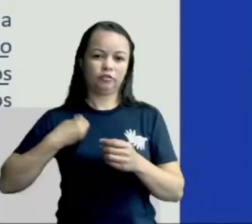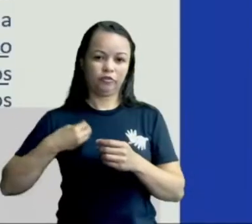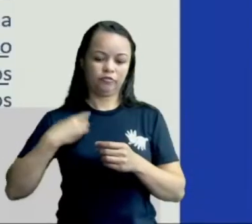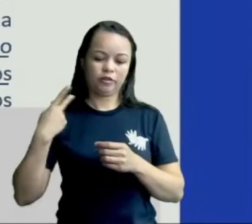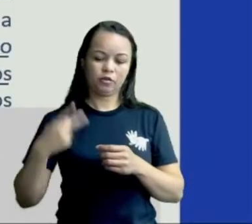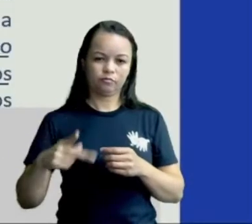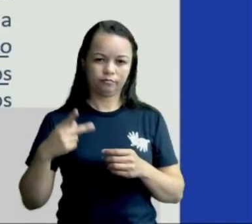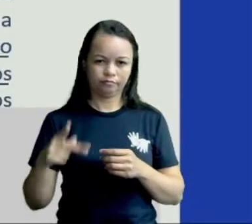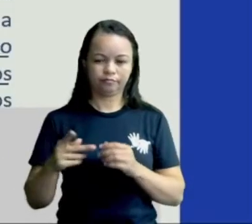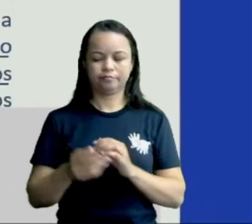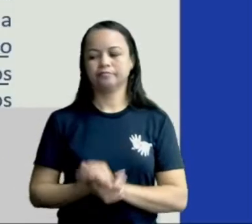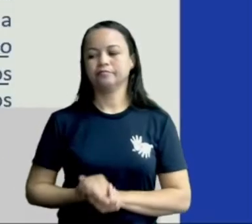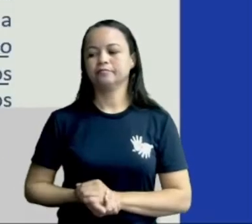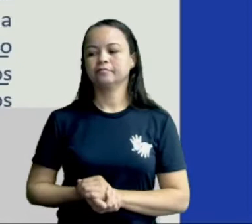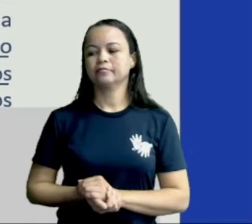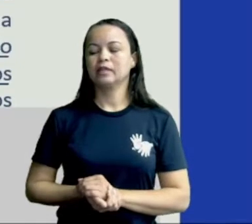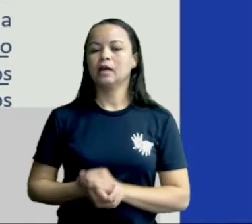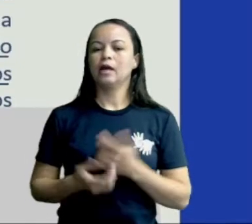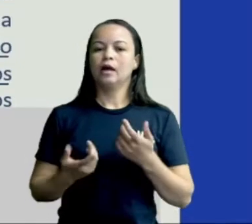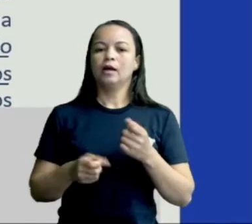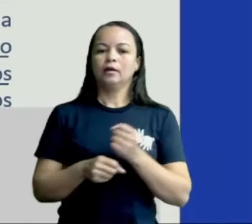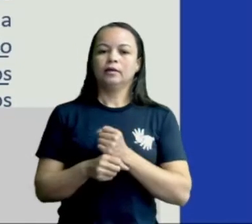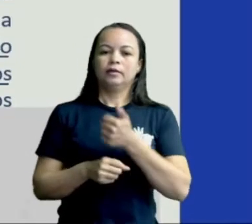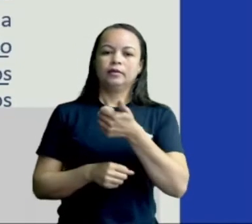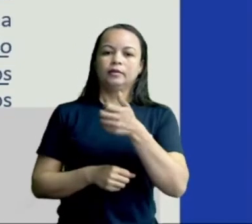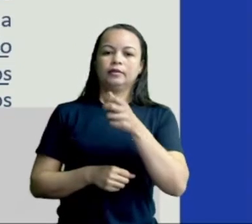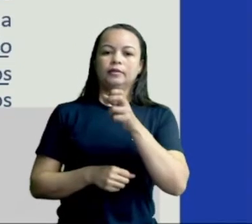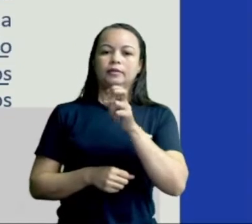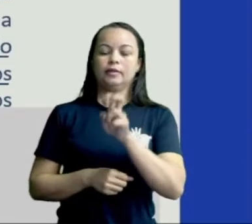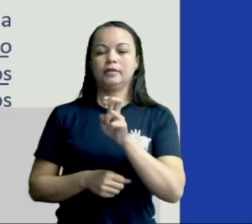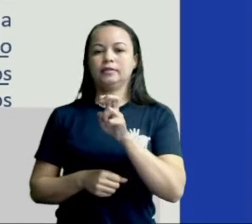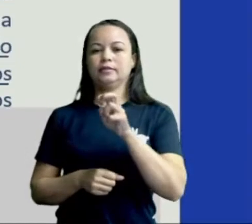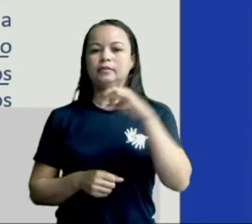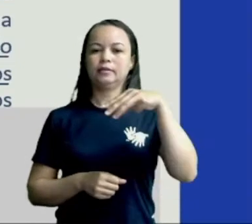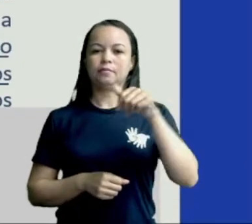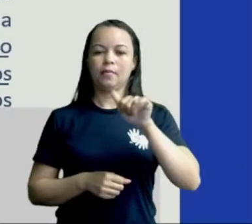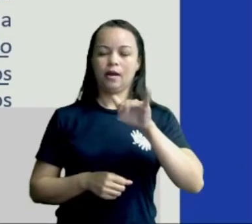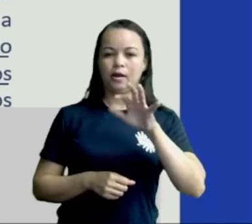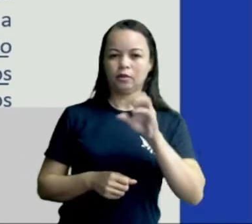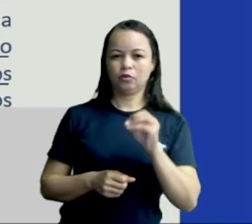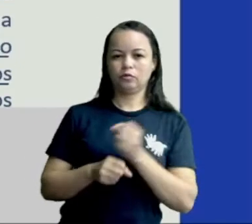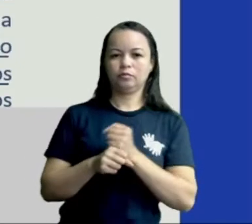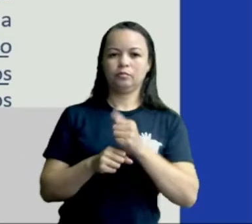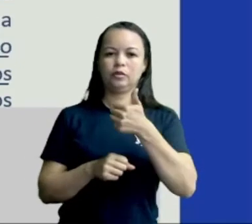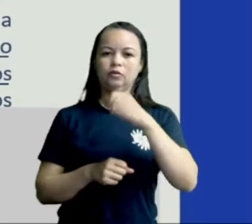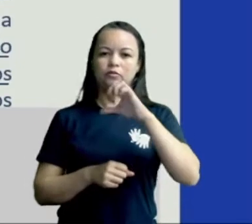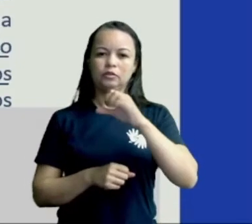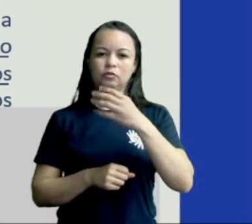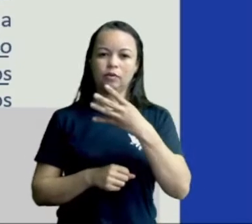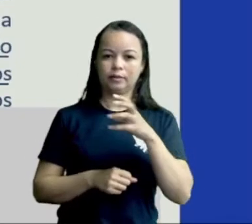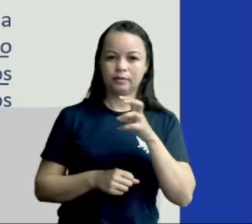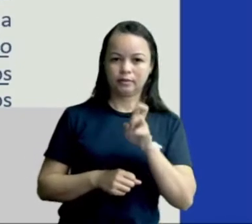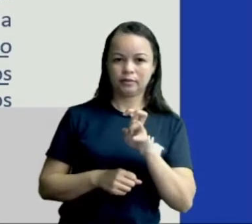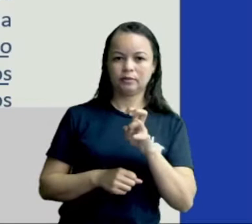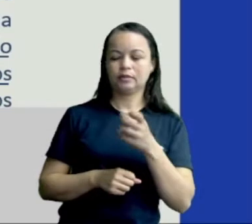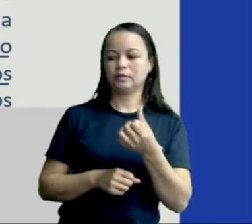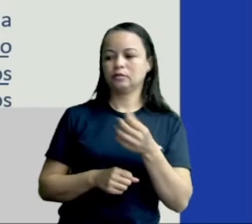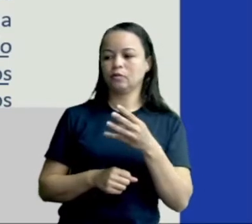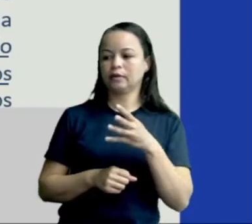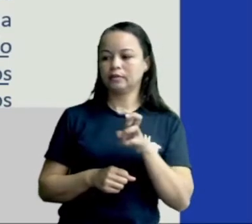Em 15 de maio de 1645, reunidos no Engenho de São João, 18 líderes